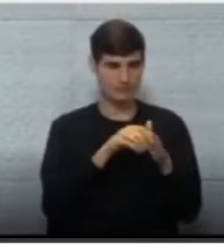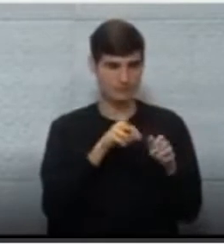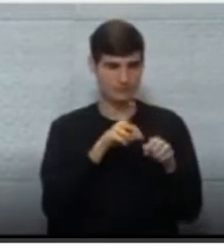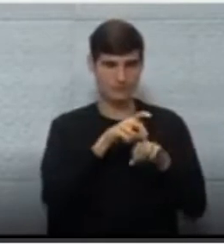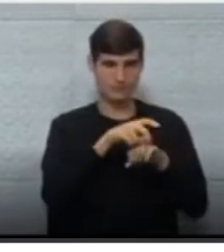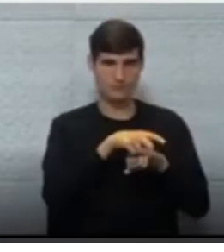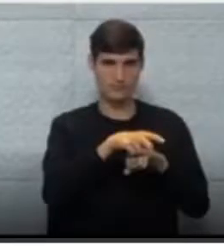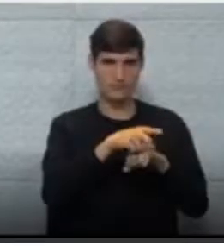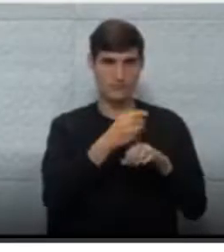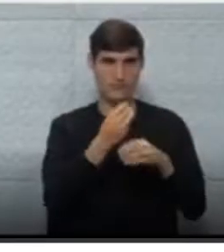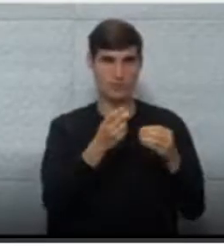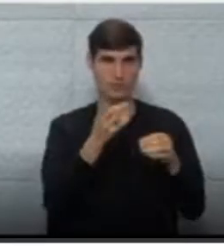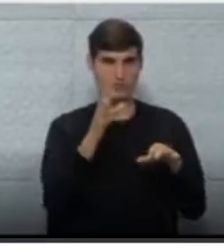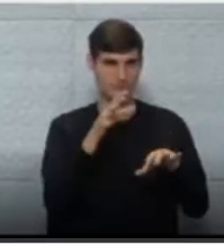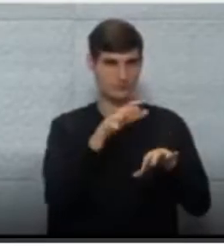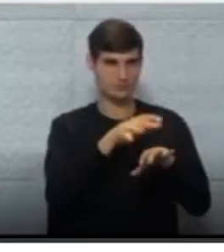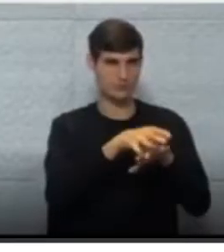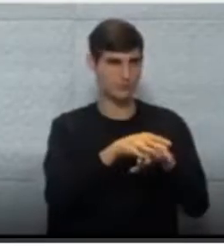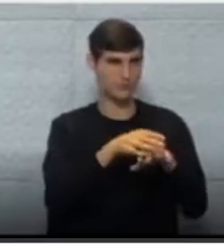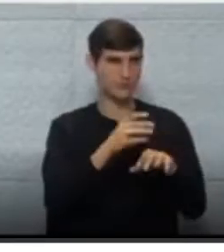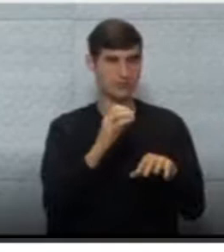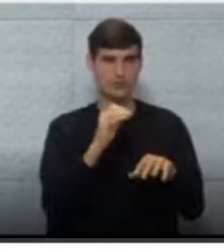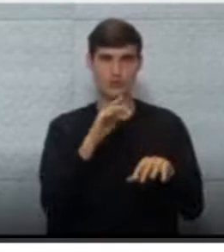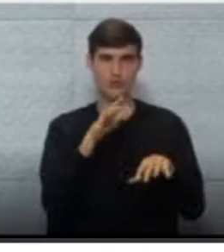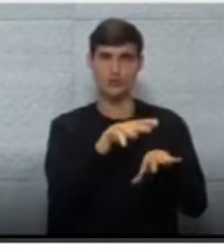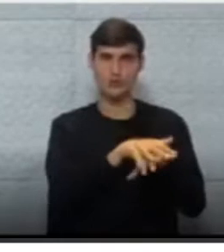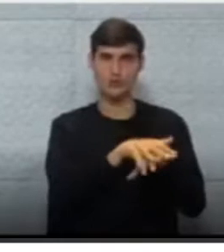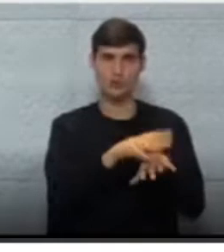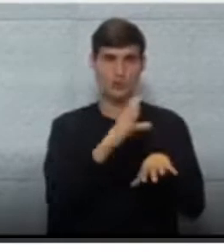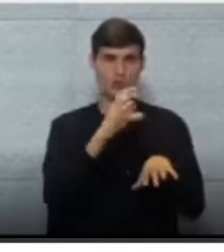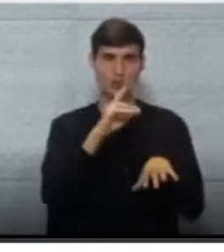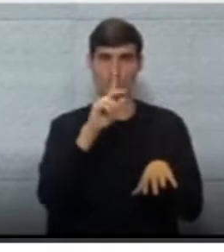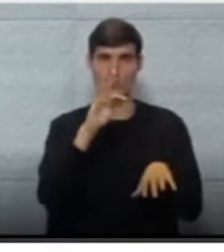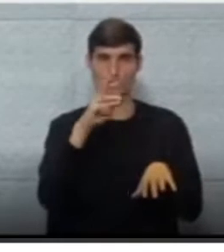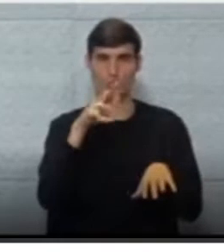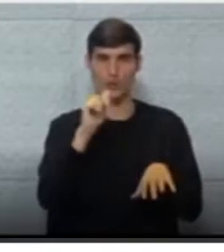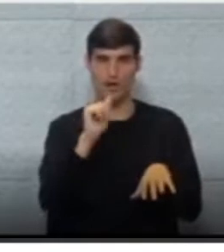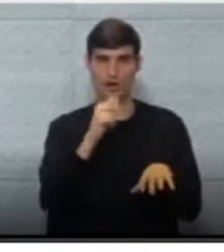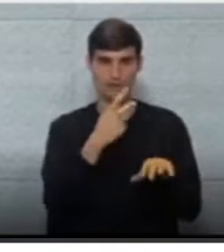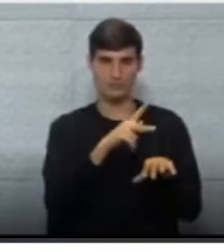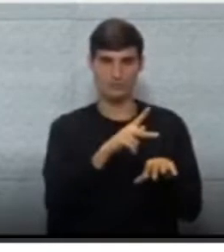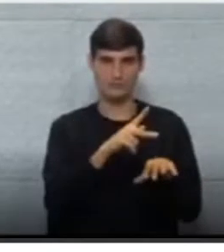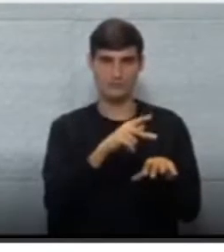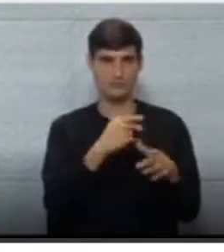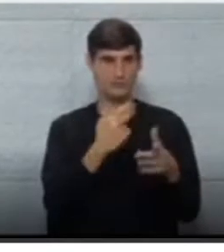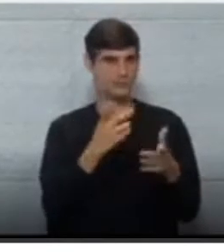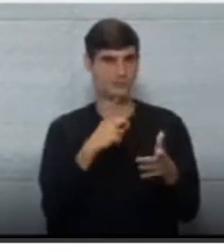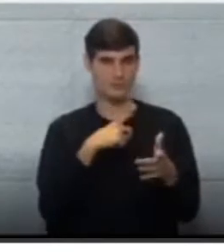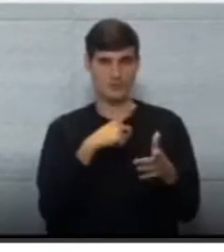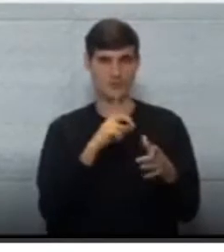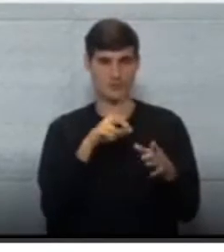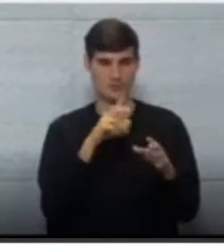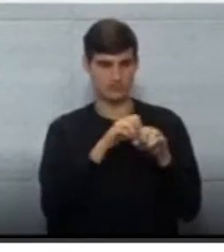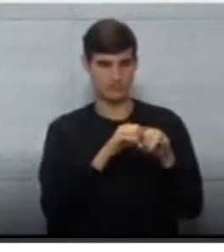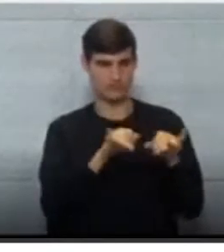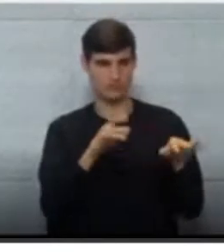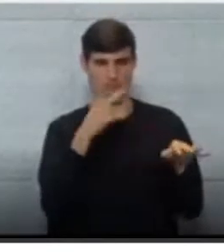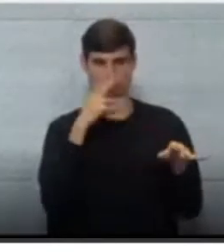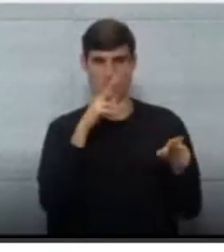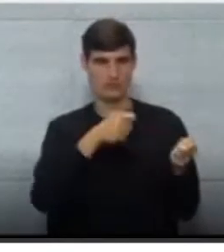colocada sobre o meio de cultura. Com a alça de Drygalski, a gente faz o espalhamento, então ela parece um